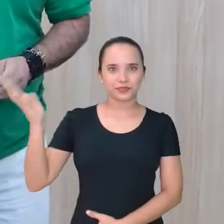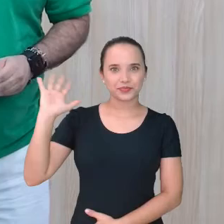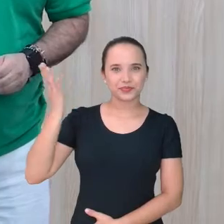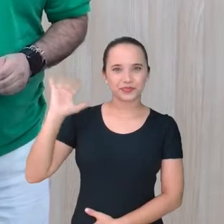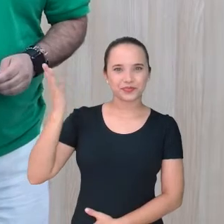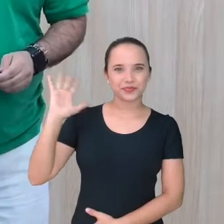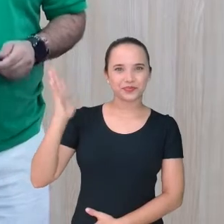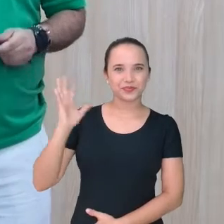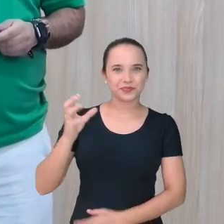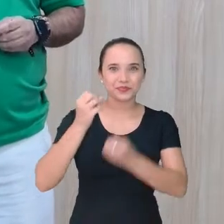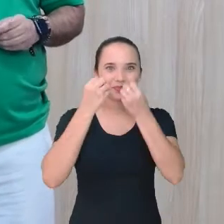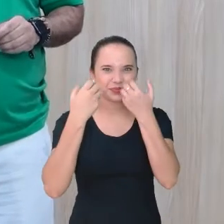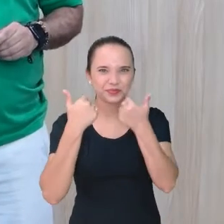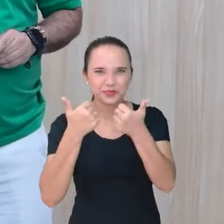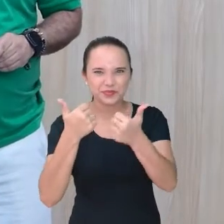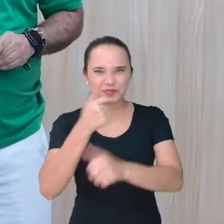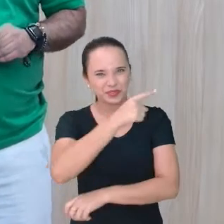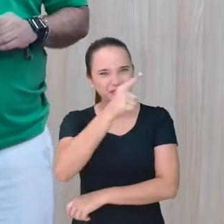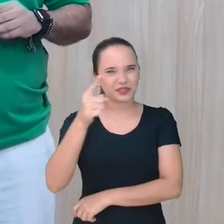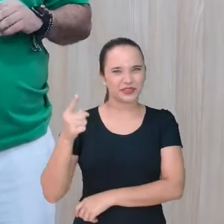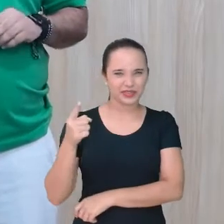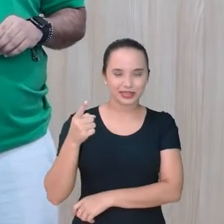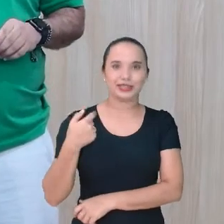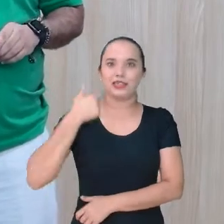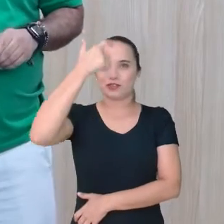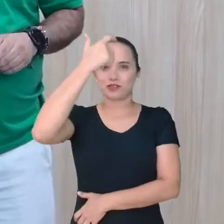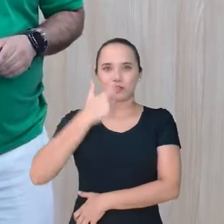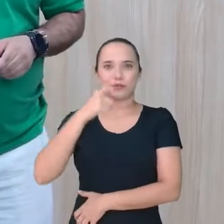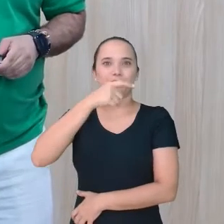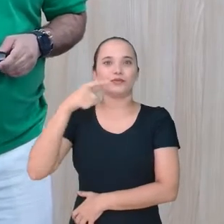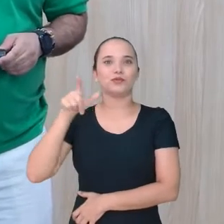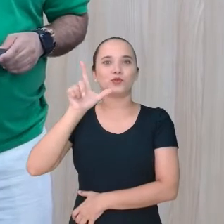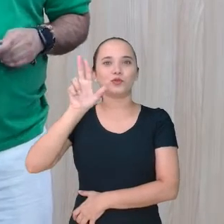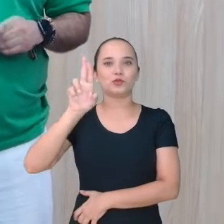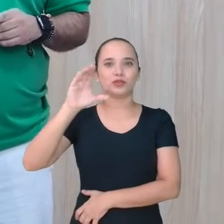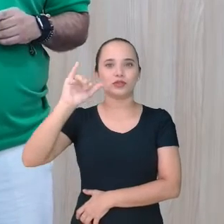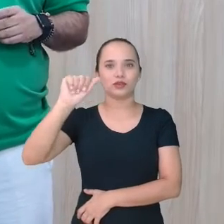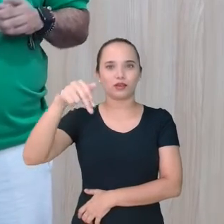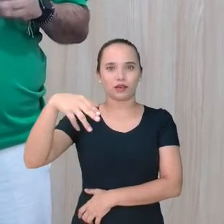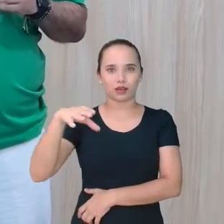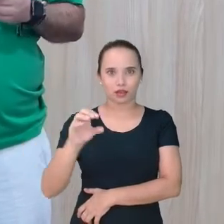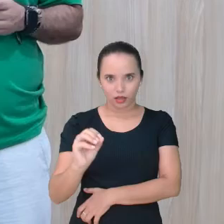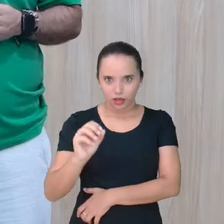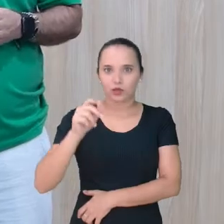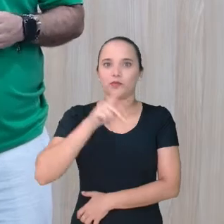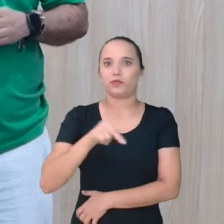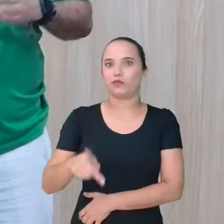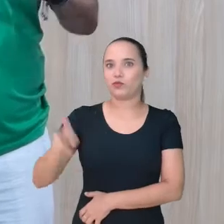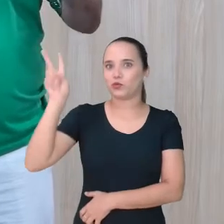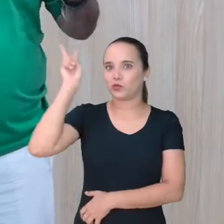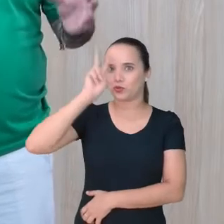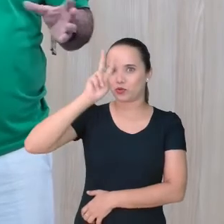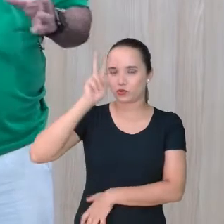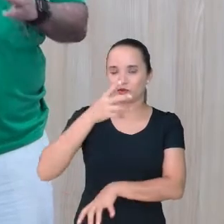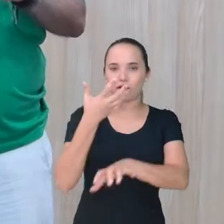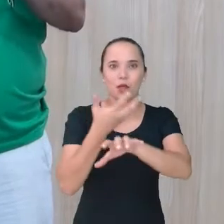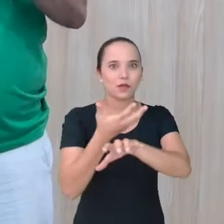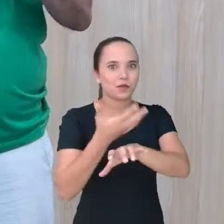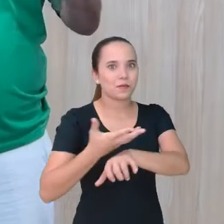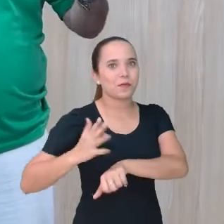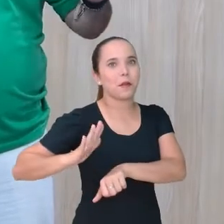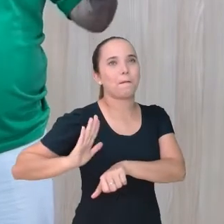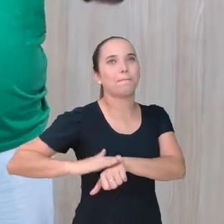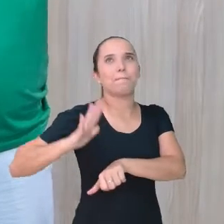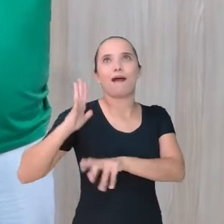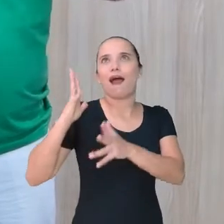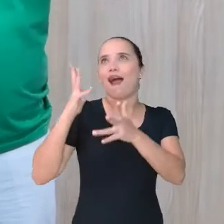Aí, pessoal, tudo bom com vocês? Eu sou o professor Luciano Júnior, professor de História, a disciplina mais